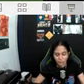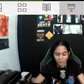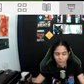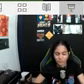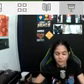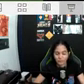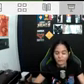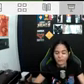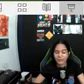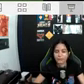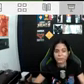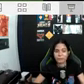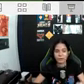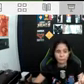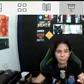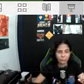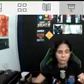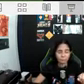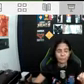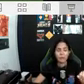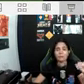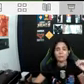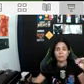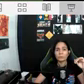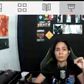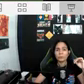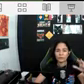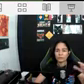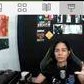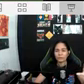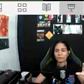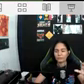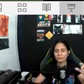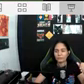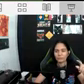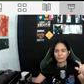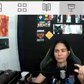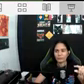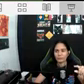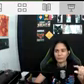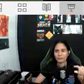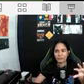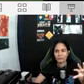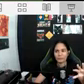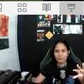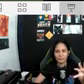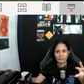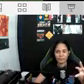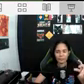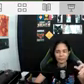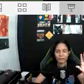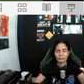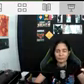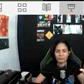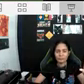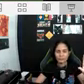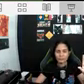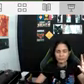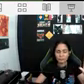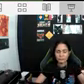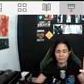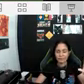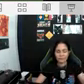Outro exemplo, vamos falar na questão de altura. Vamos supor que tem até outros exemplos, acho que, não sei se vai dar tempo de falar hoje,